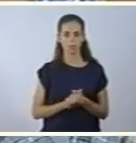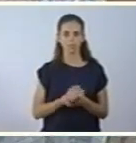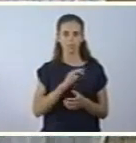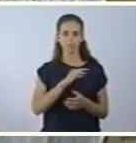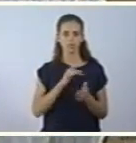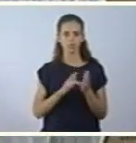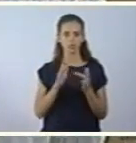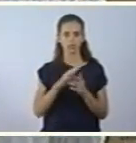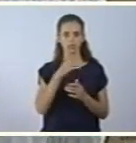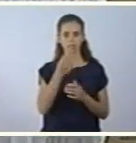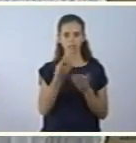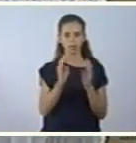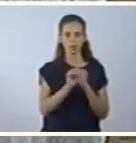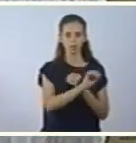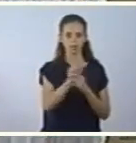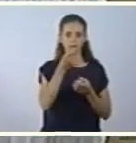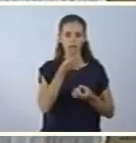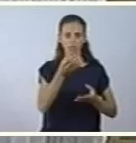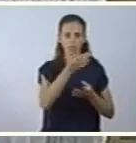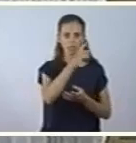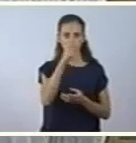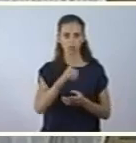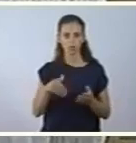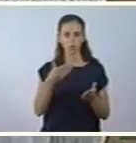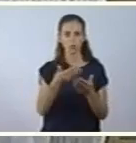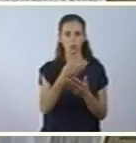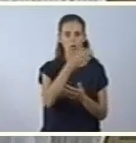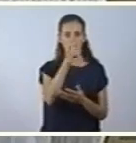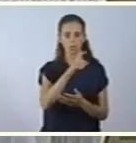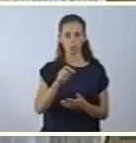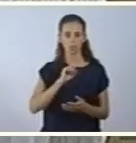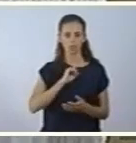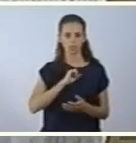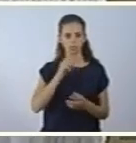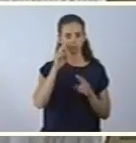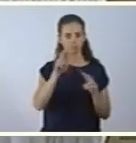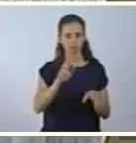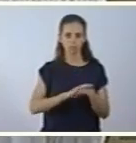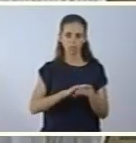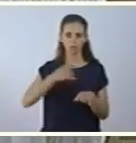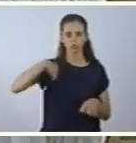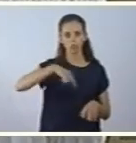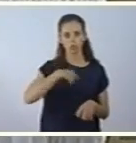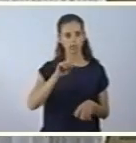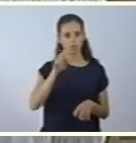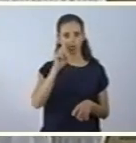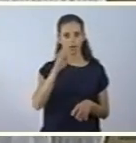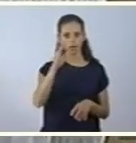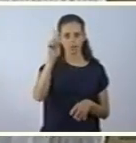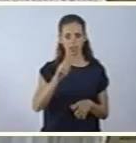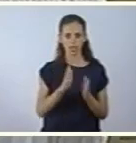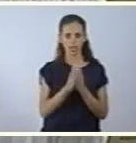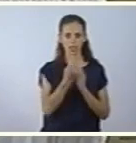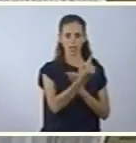Senhor Jesus Cristo, que disseste aos vossos apóstolos, deixo-vos a paz, dou-vos a minha paz. Não olheis aos nossos pecados, mas à fé da